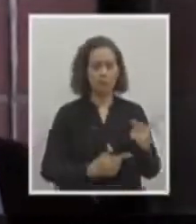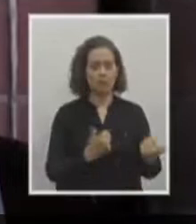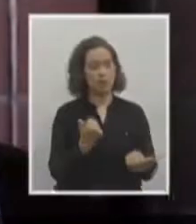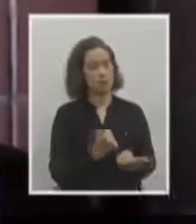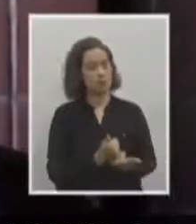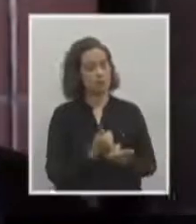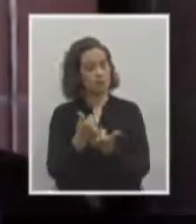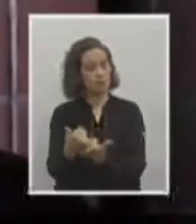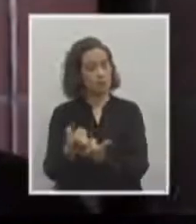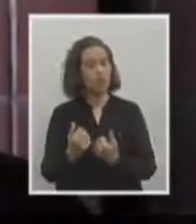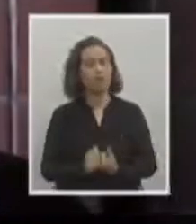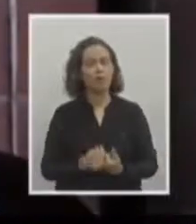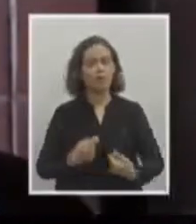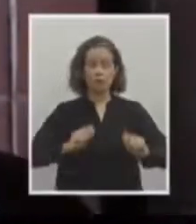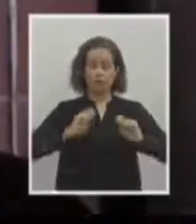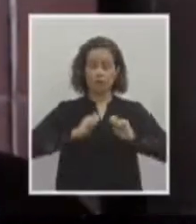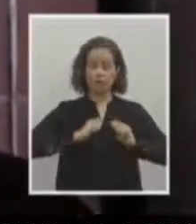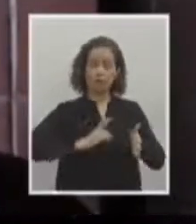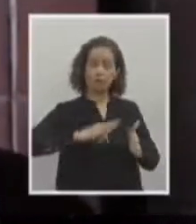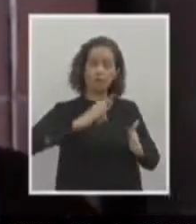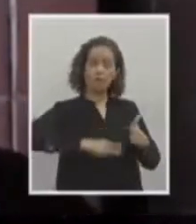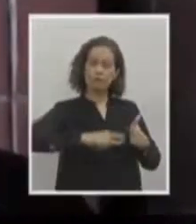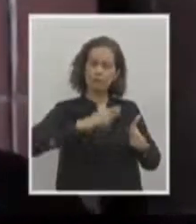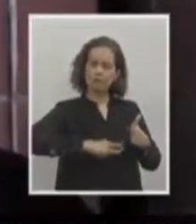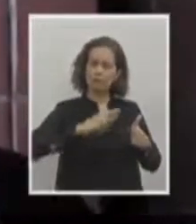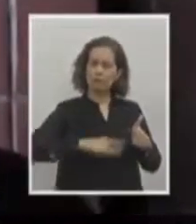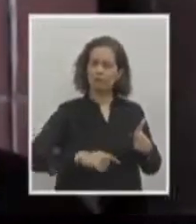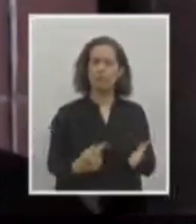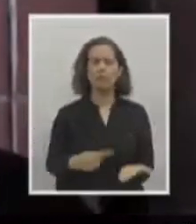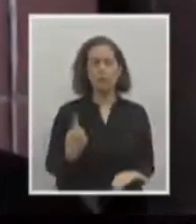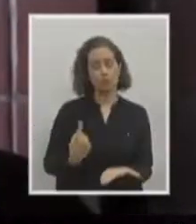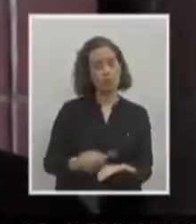nos era dado um documento com